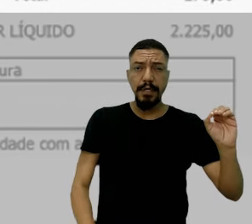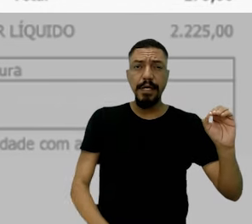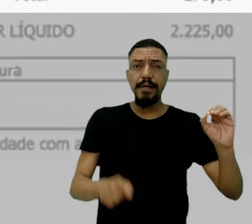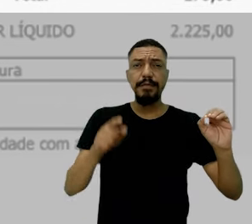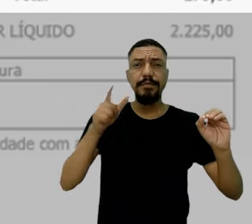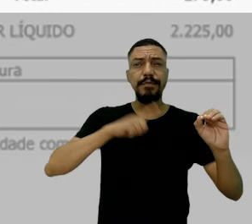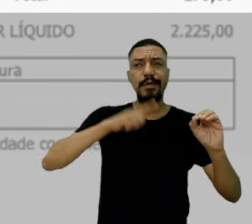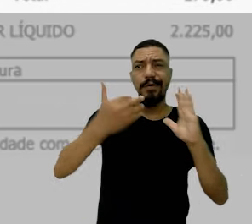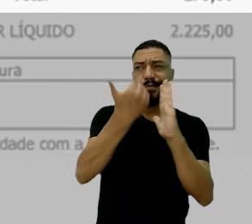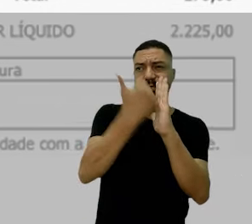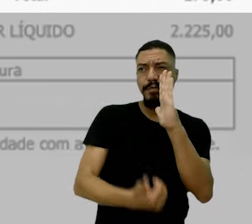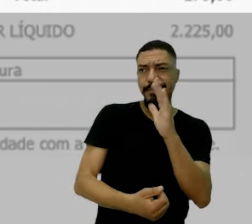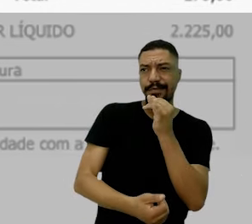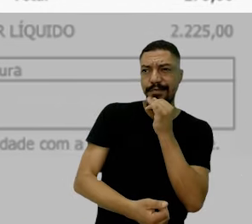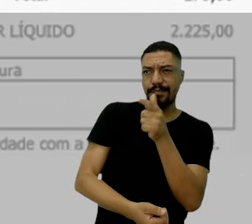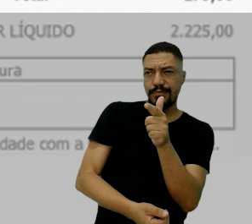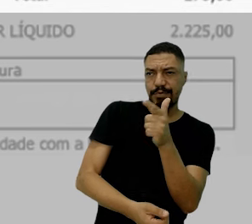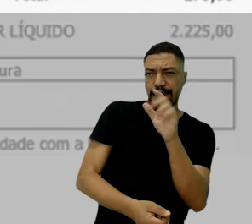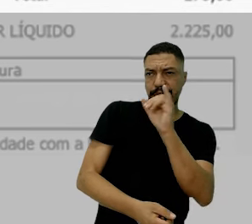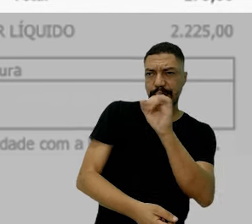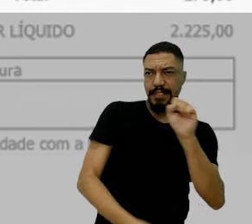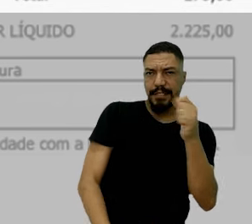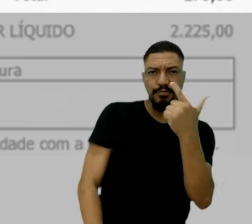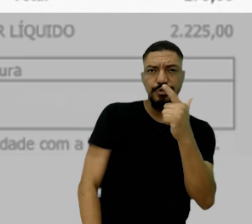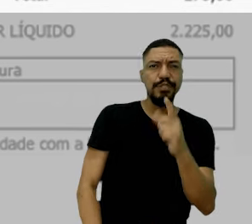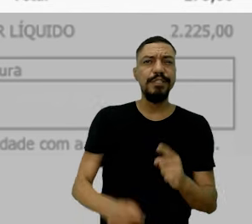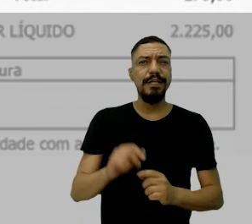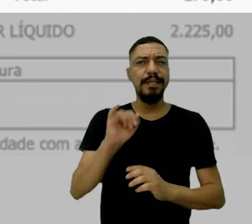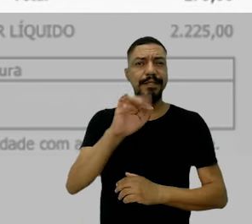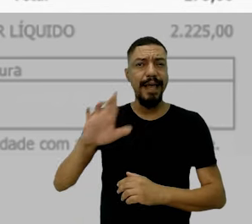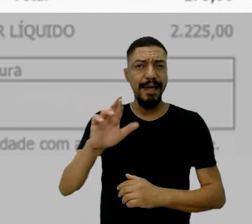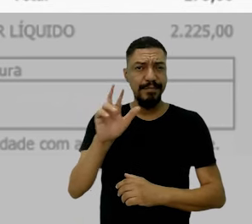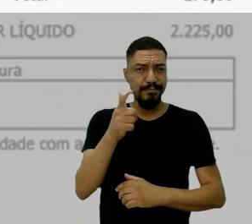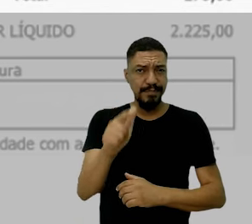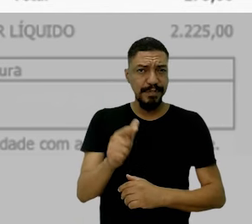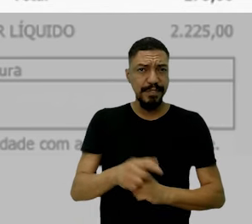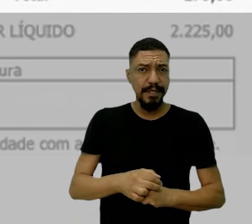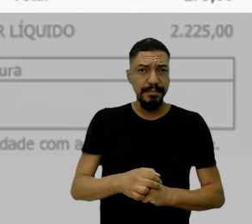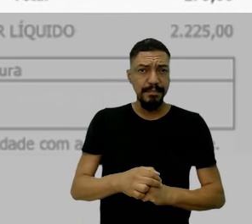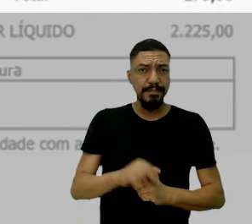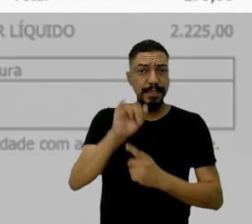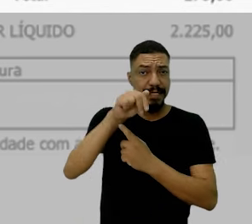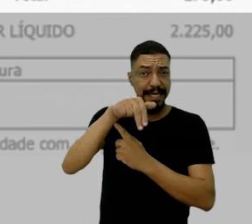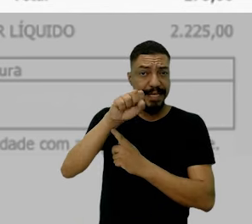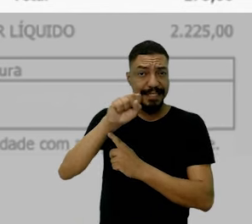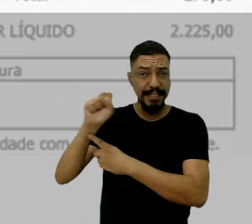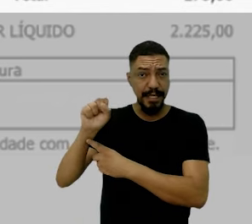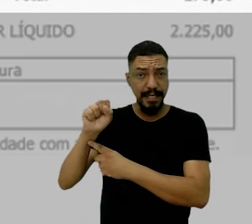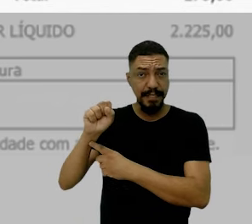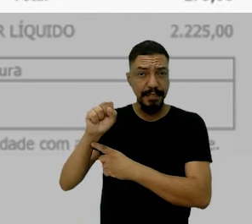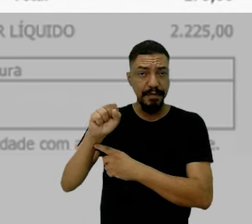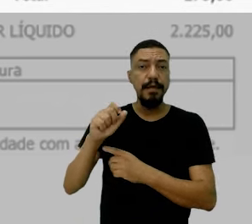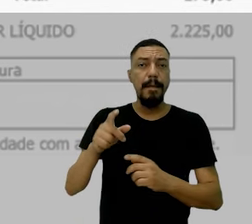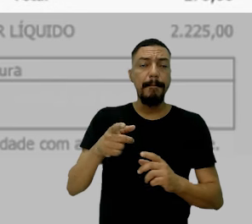2.500. Outros descontos, nesse caso não tinha, ISS não tinha, imposto de renda não tinha, dedução do